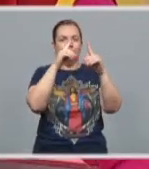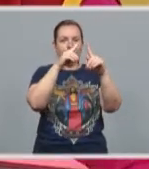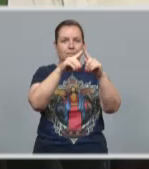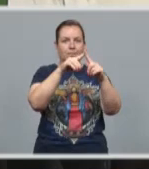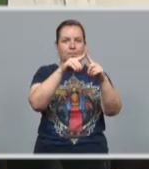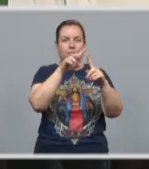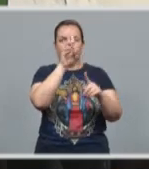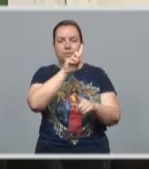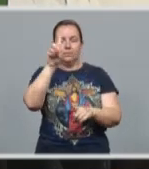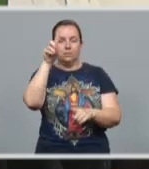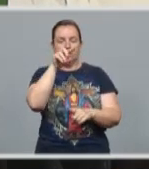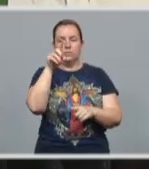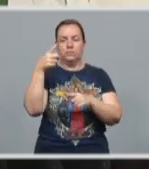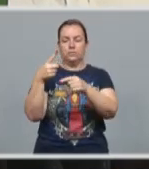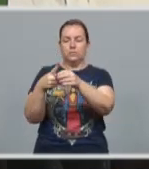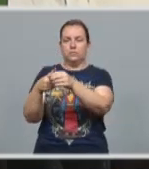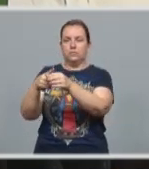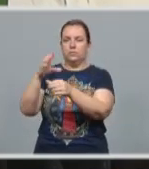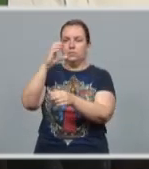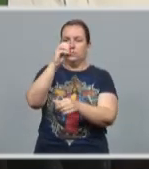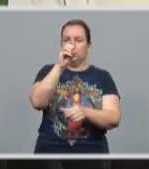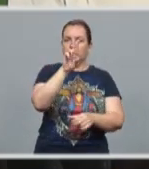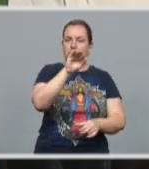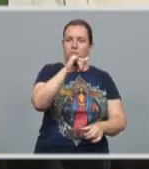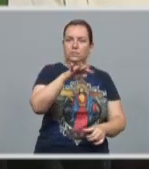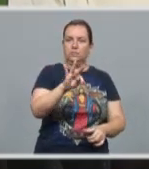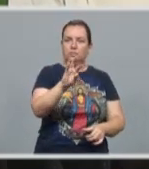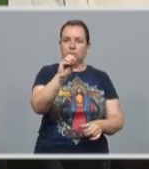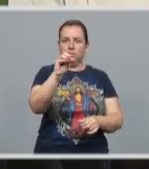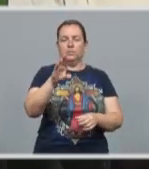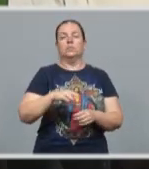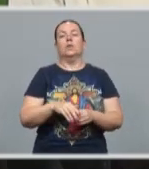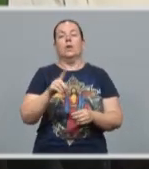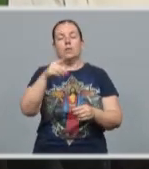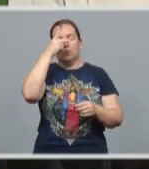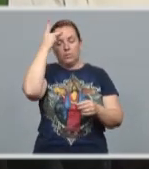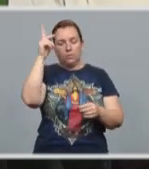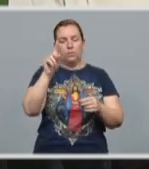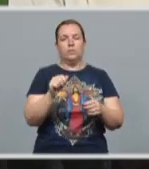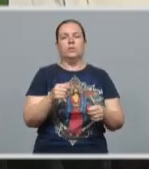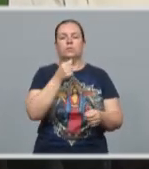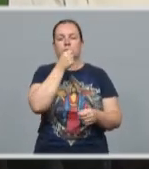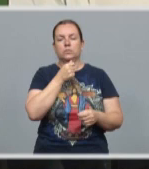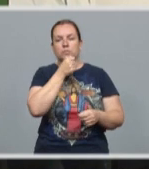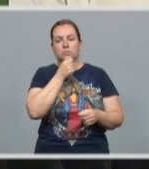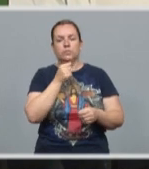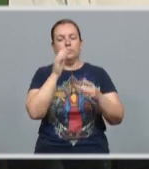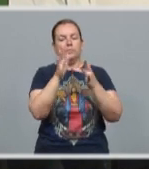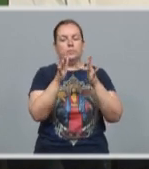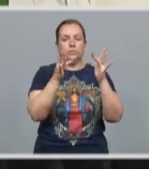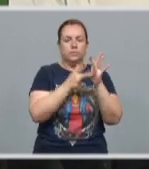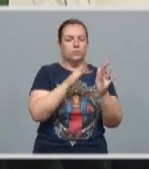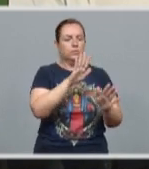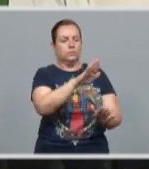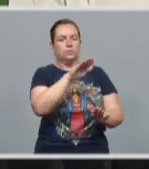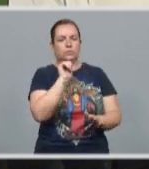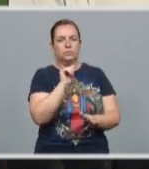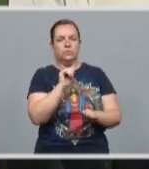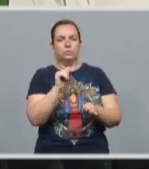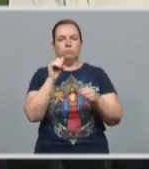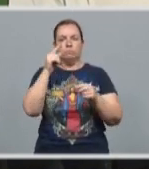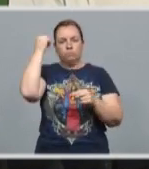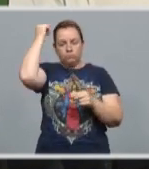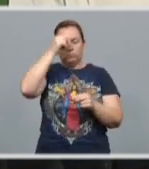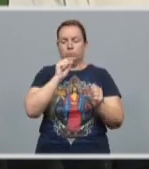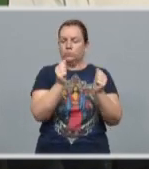Corinto. Aos que foram santificados em Cristo Jesus, chamados a ser santos, junto com